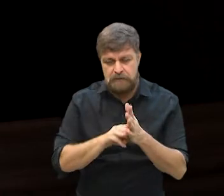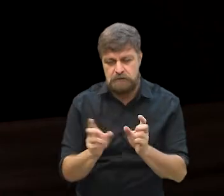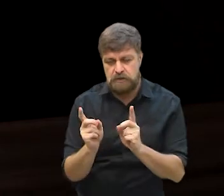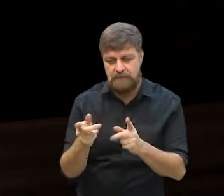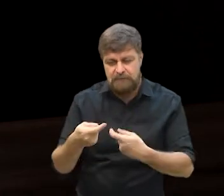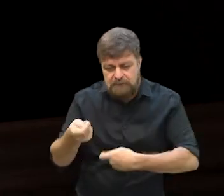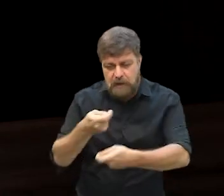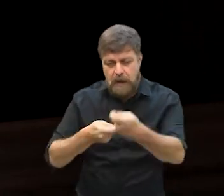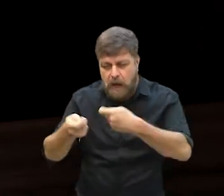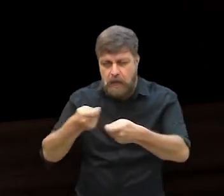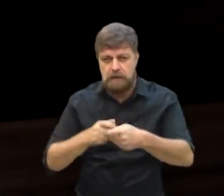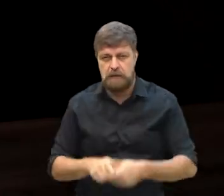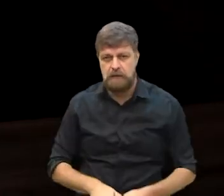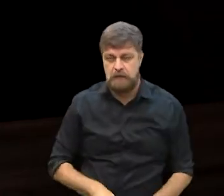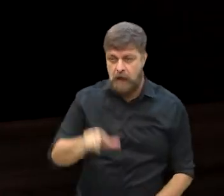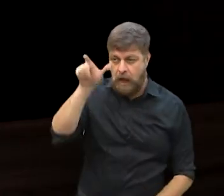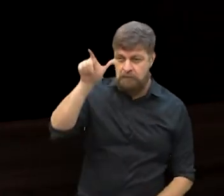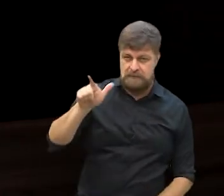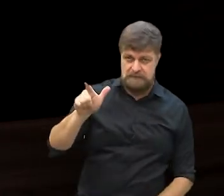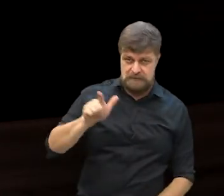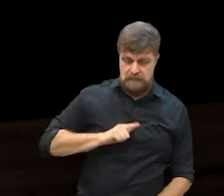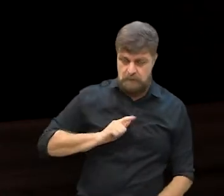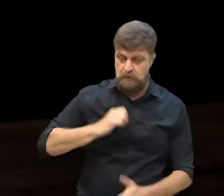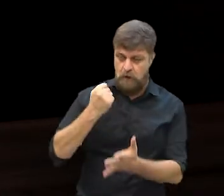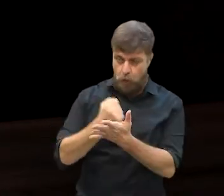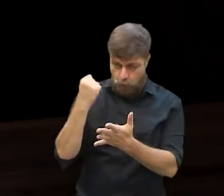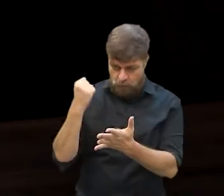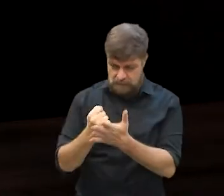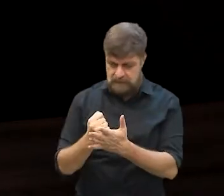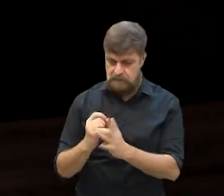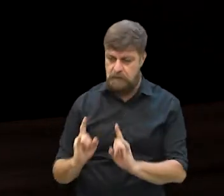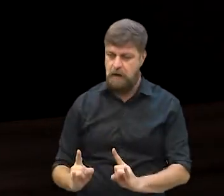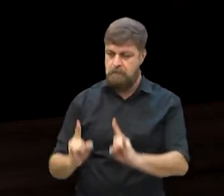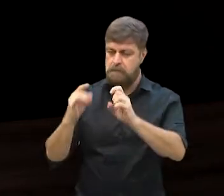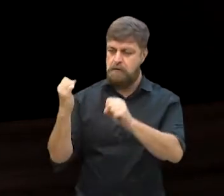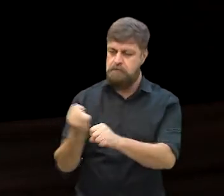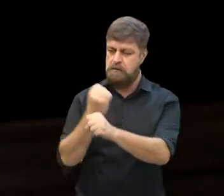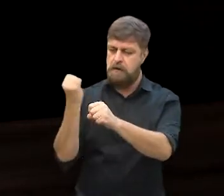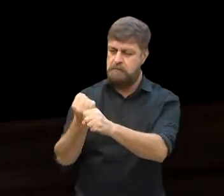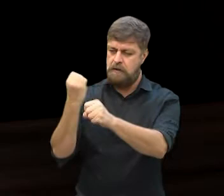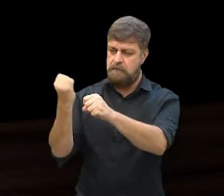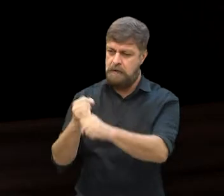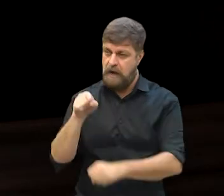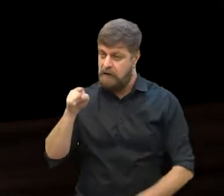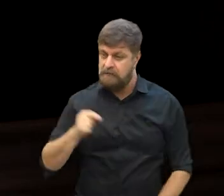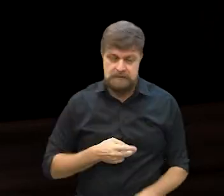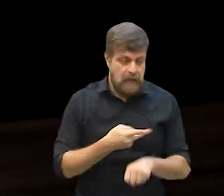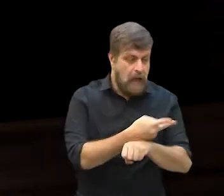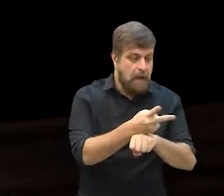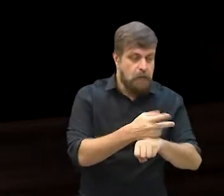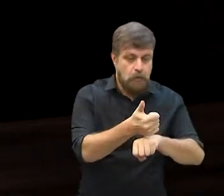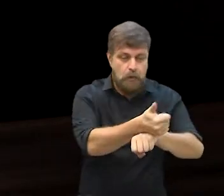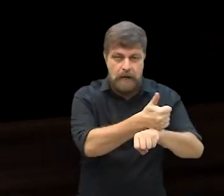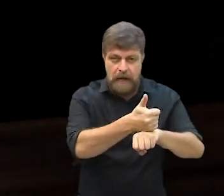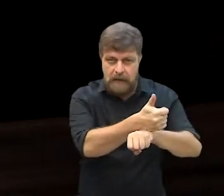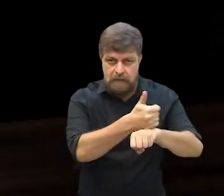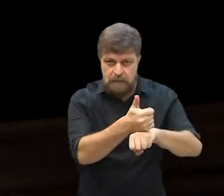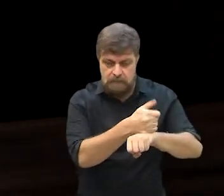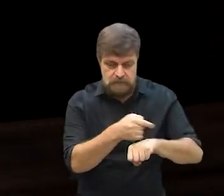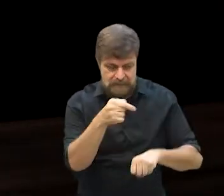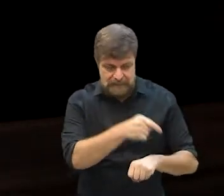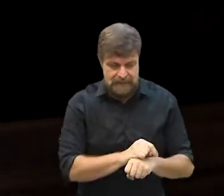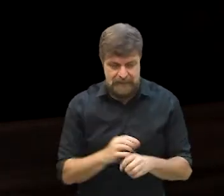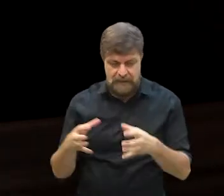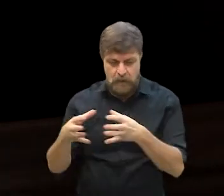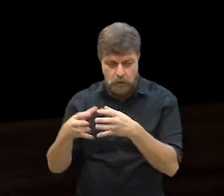negócio você tem uma obra contratada e aí também faz a contratação dos profissionais envolvidos